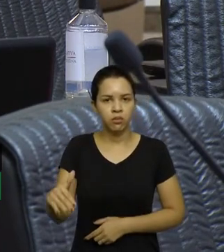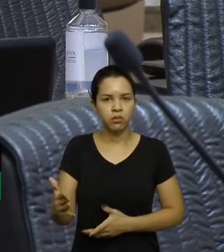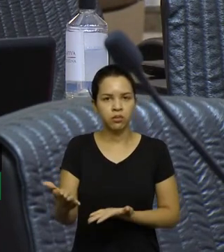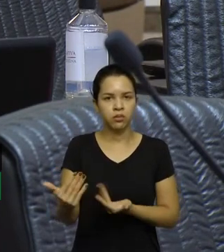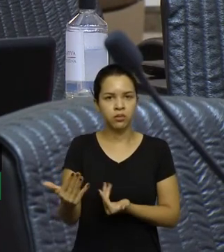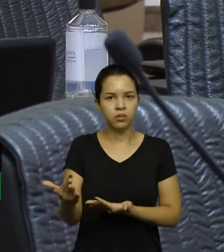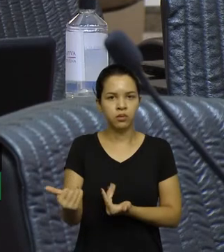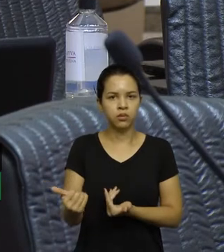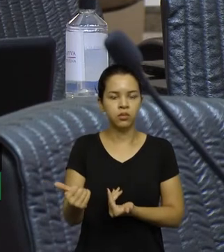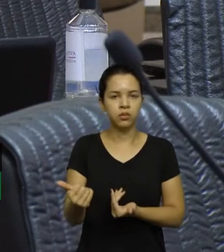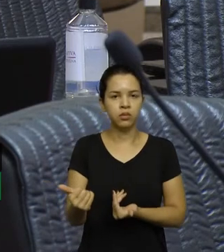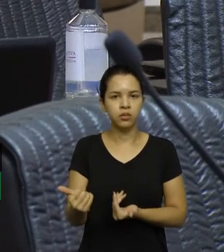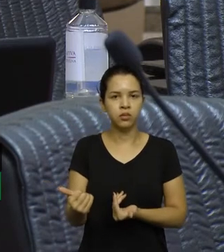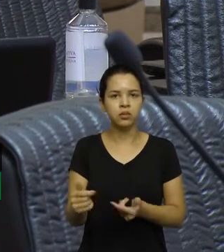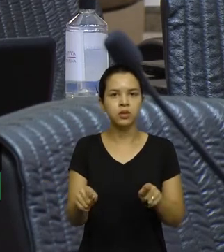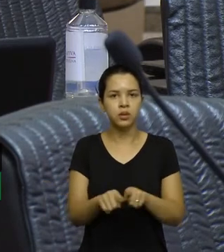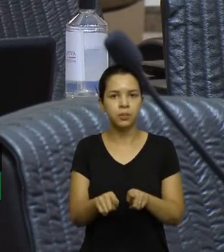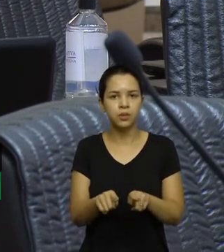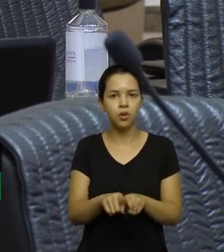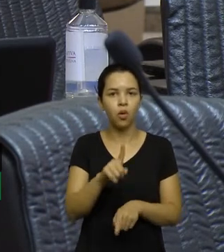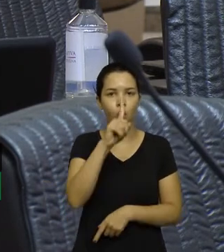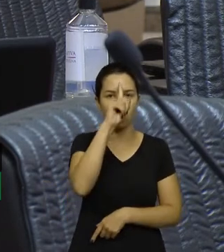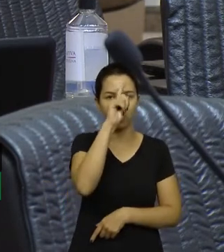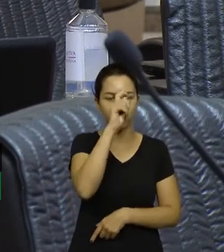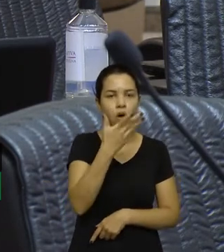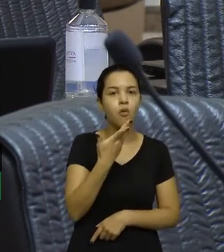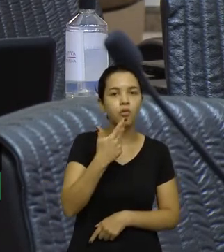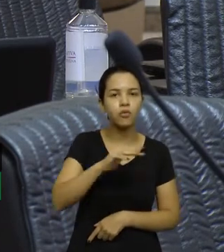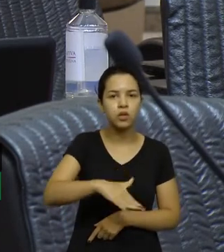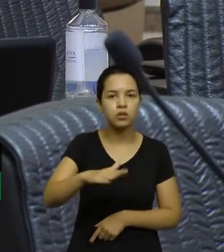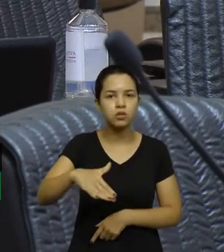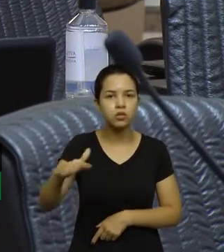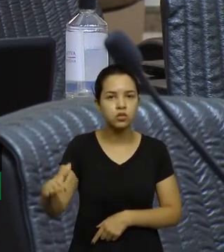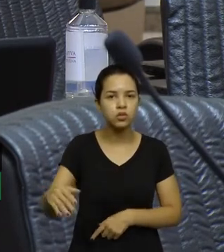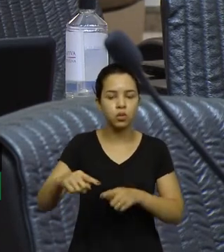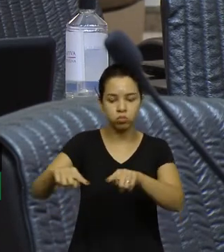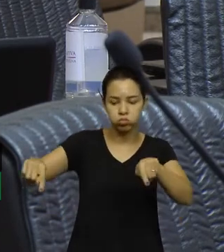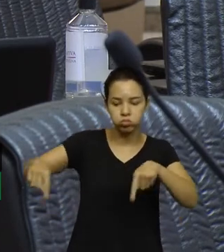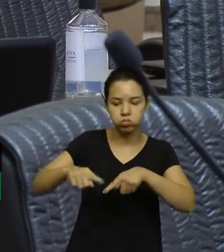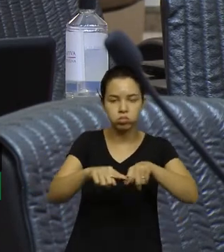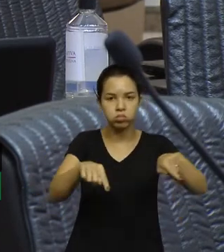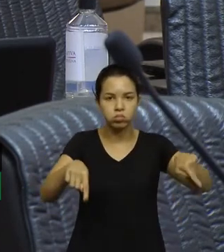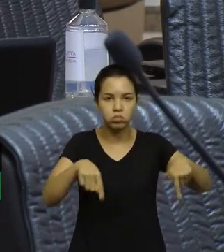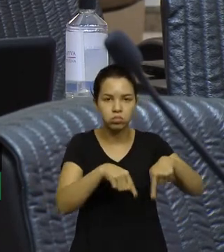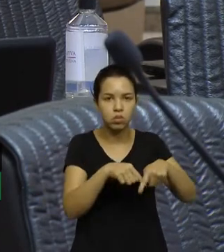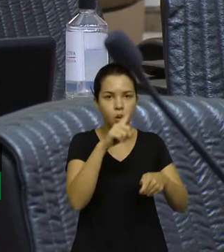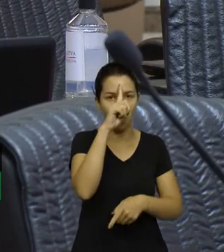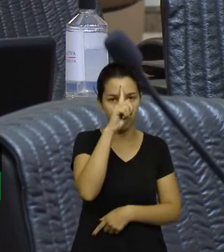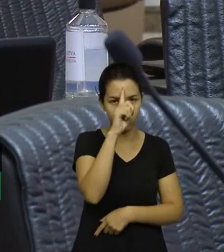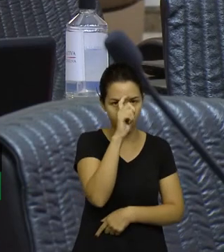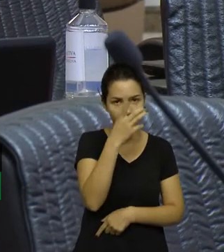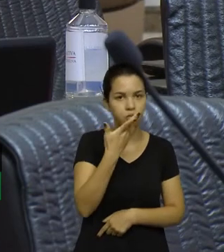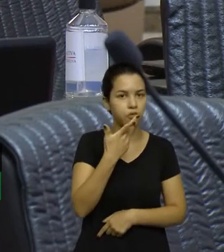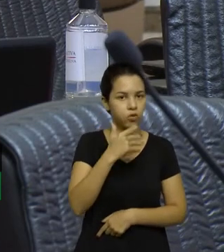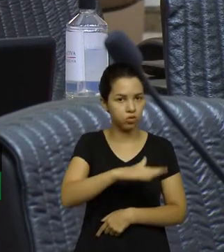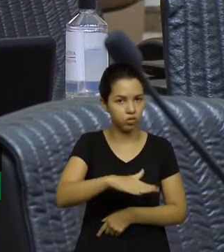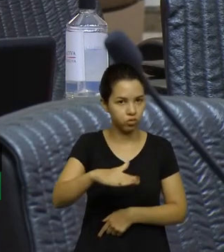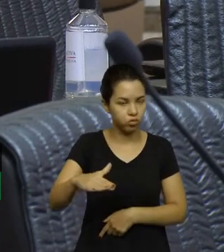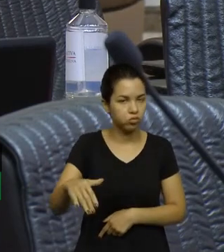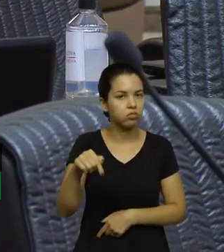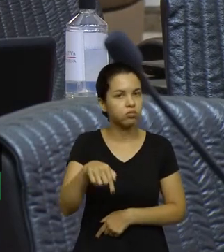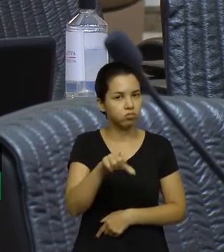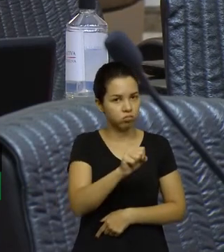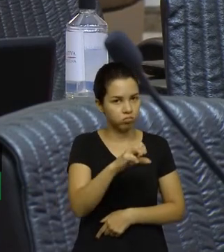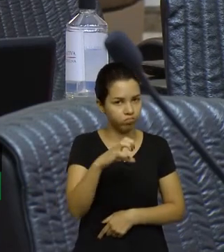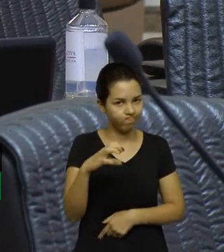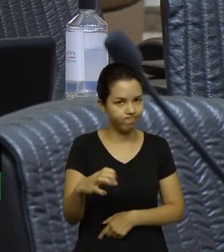e aos hospitais infantis, às alas e os hospitais infantis em Santa Catarina. A